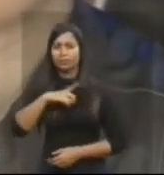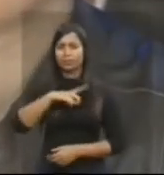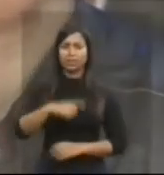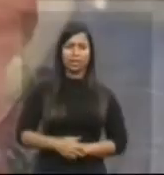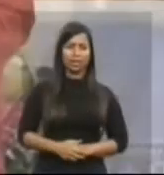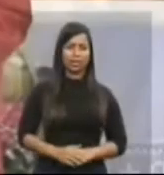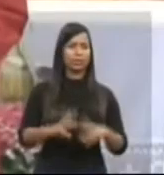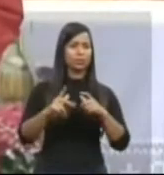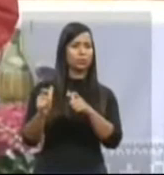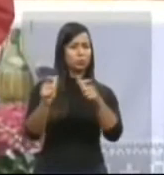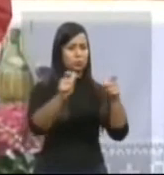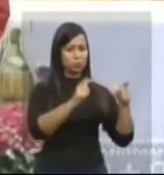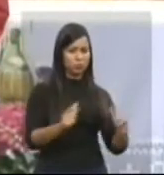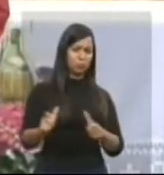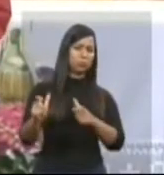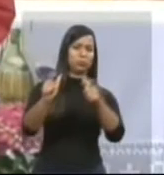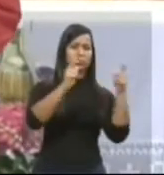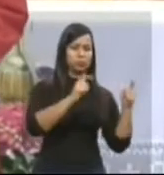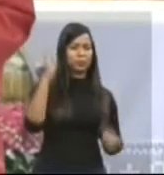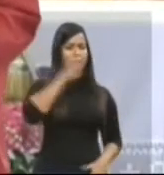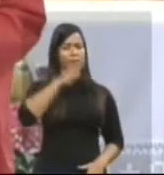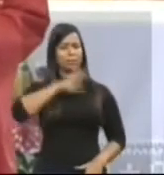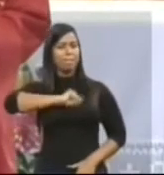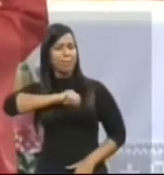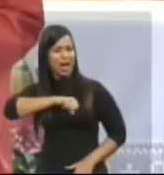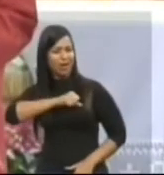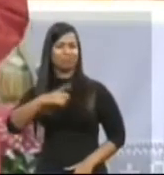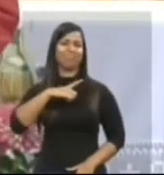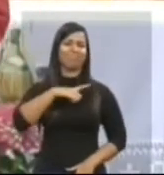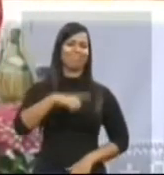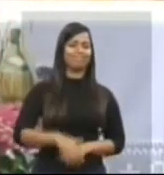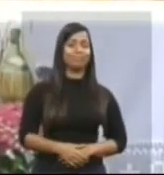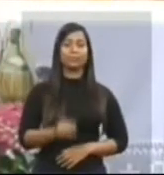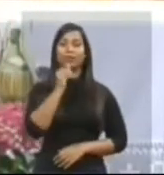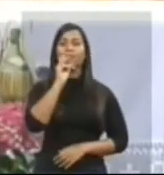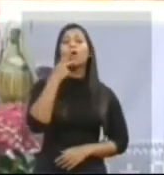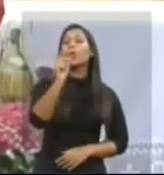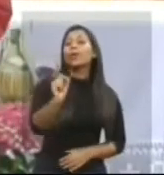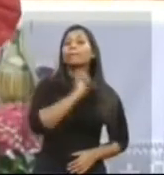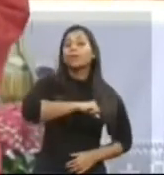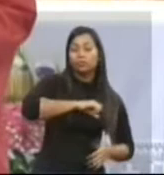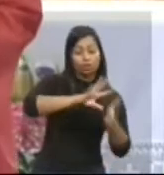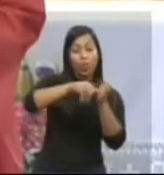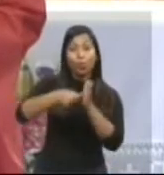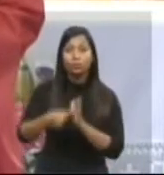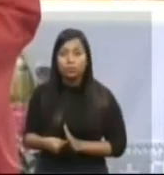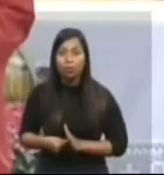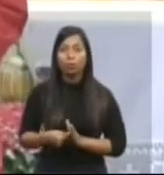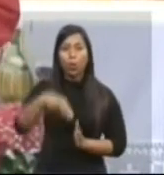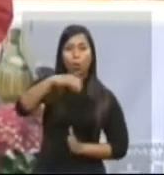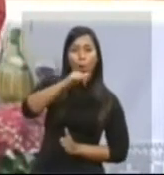em todos os campos. Podemos citar, por exemplo, a corrupção, a